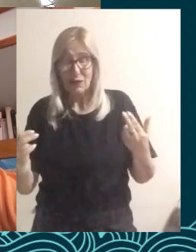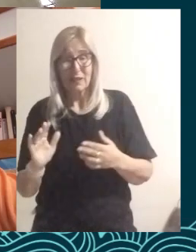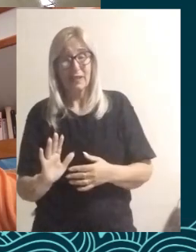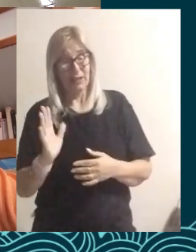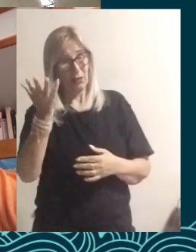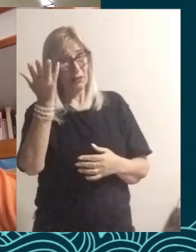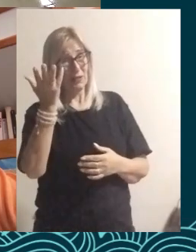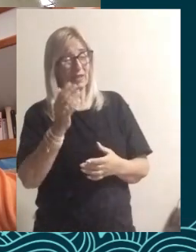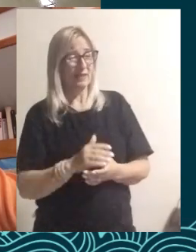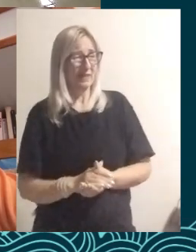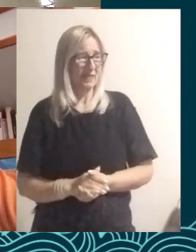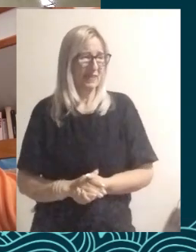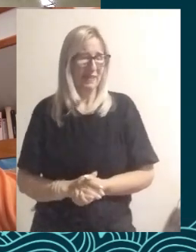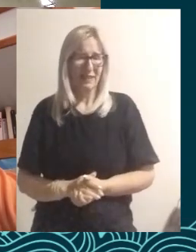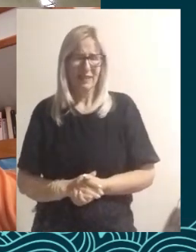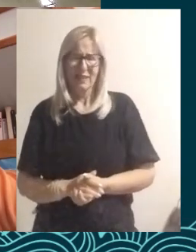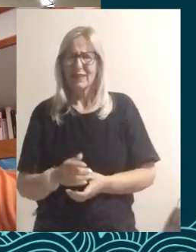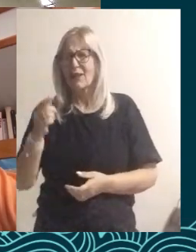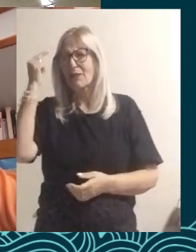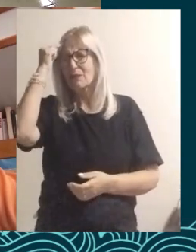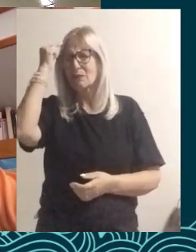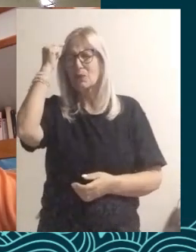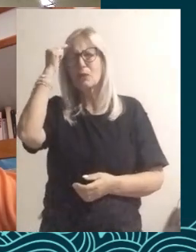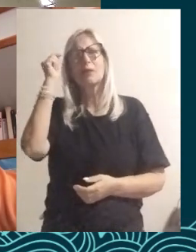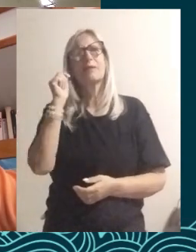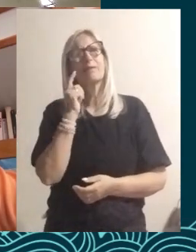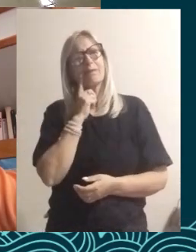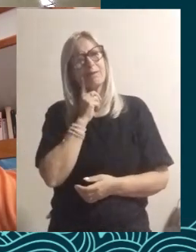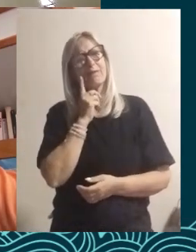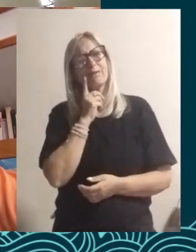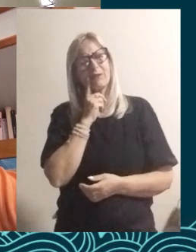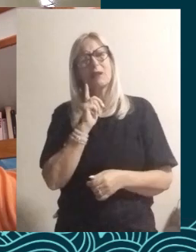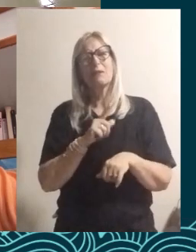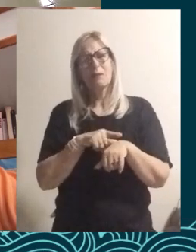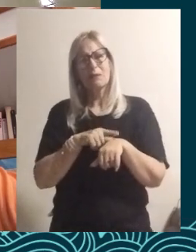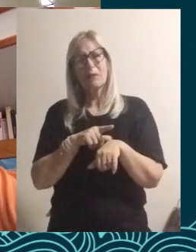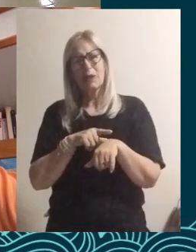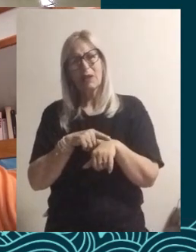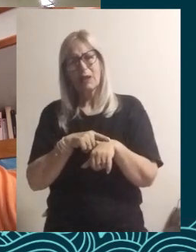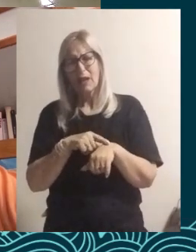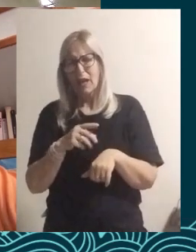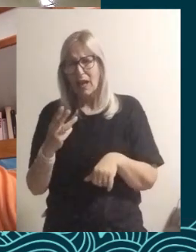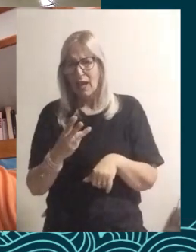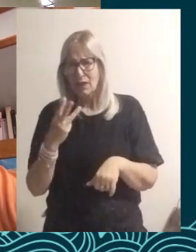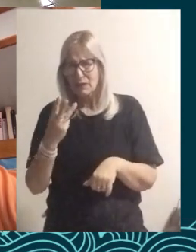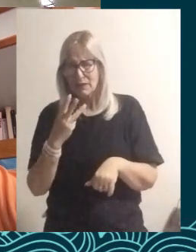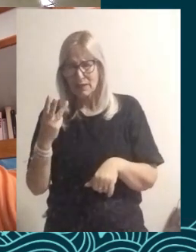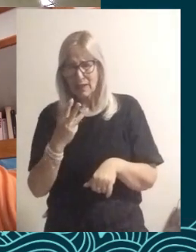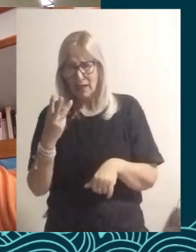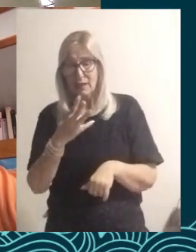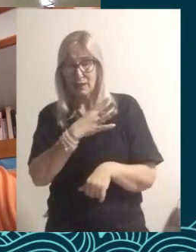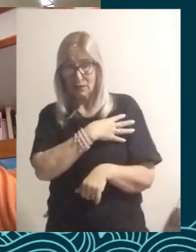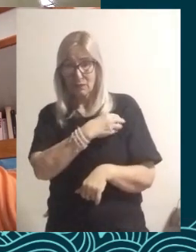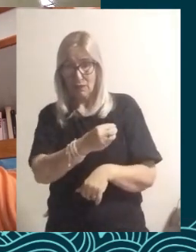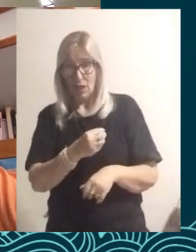nas situações, né? Então a Rosane estava falando agora e eu fiquei pensando, puxa, já teve momento de eu estar